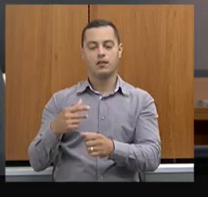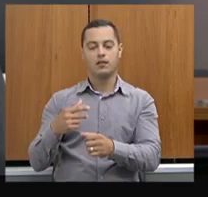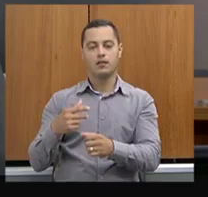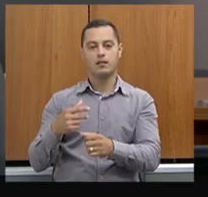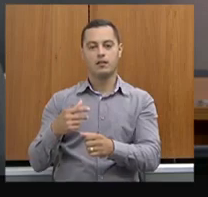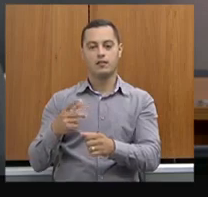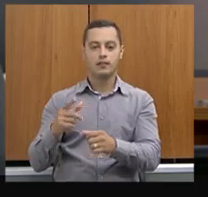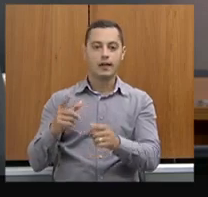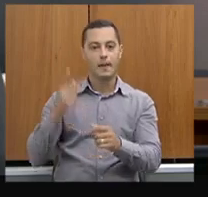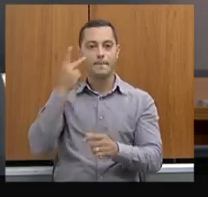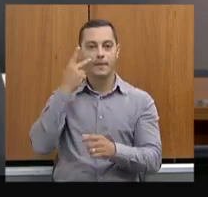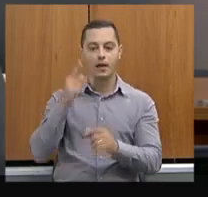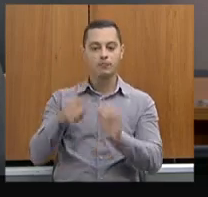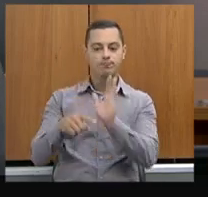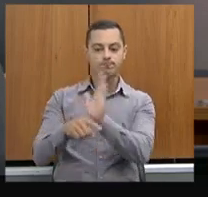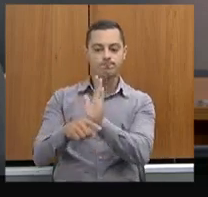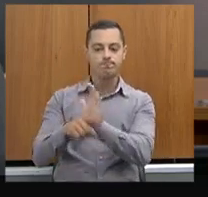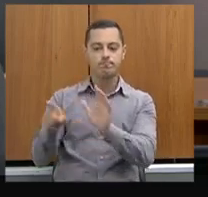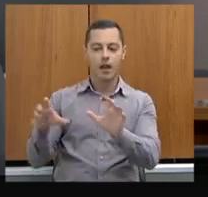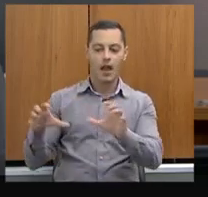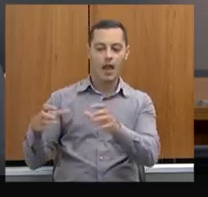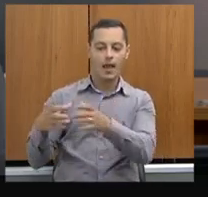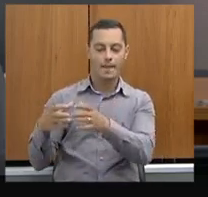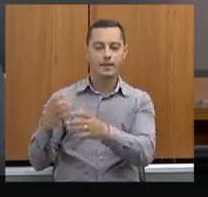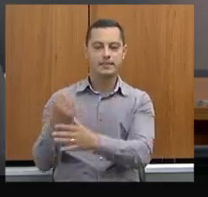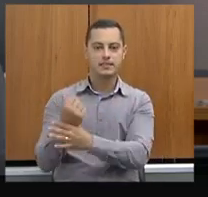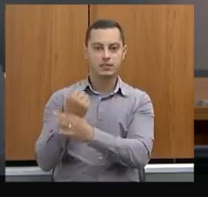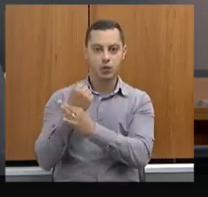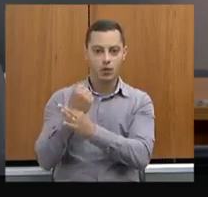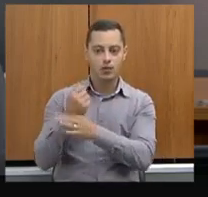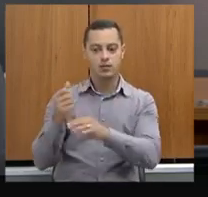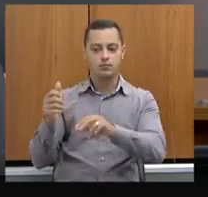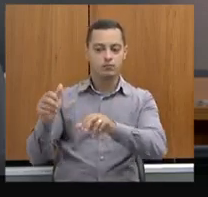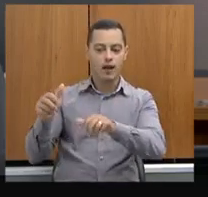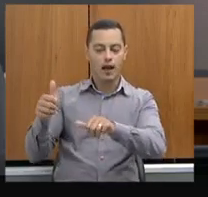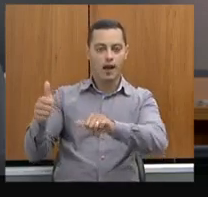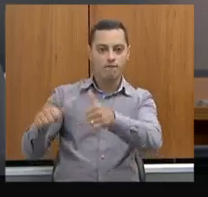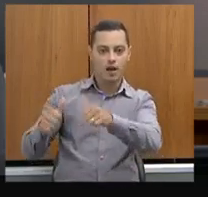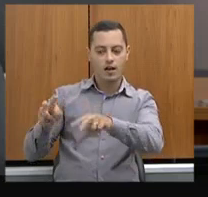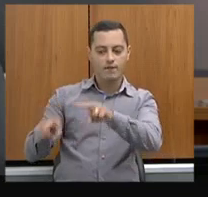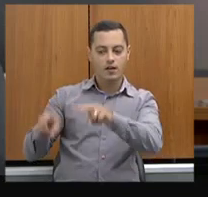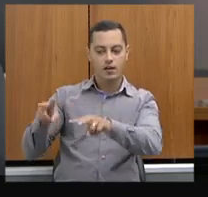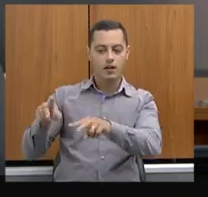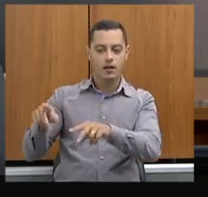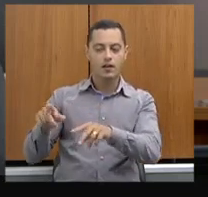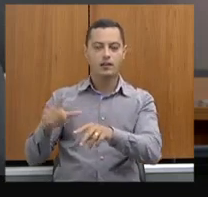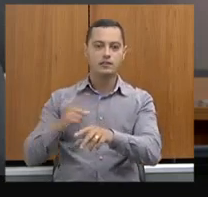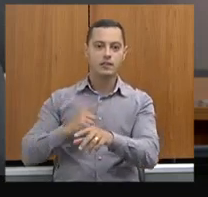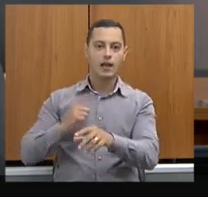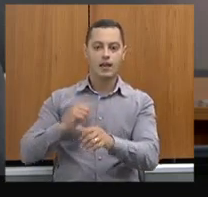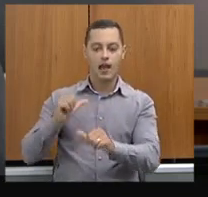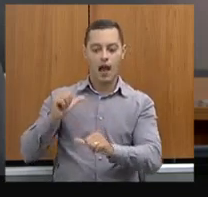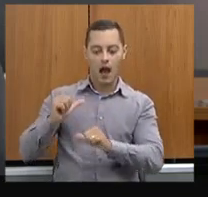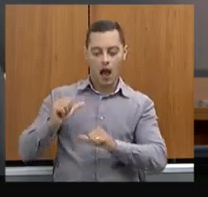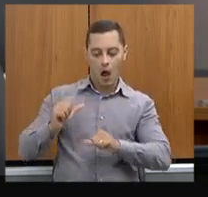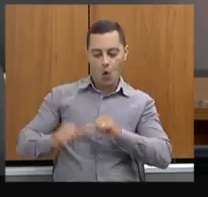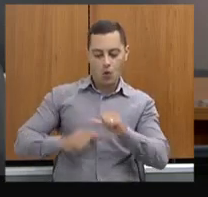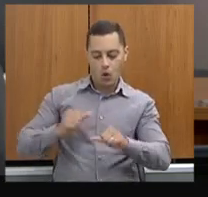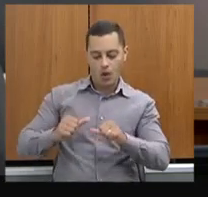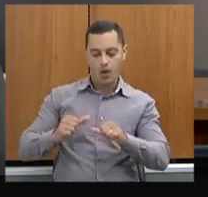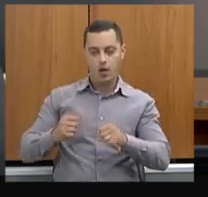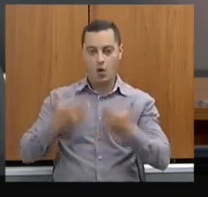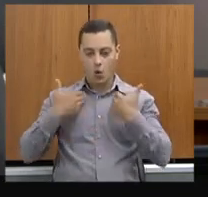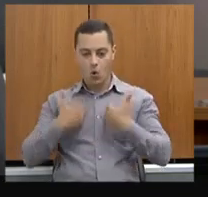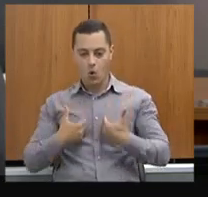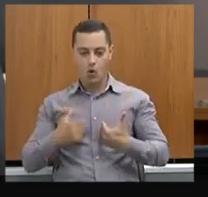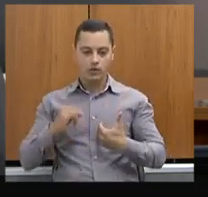resguardando a segurança da equipe e avaliando qualquer tipo de alteração por absorção de metal